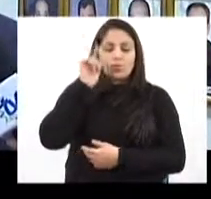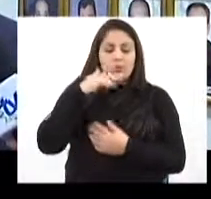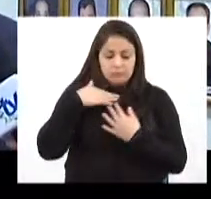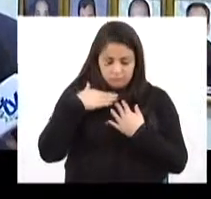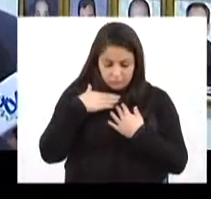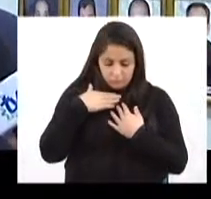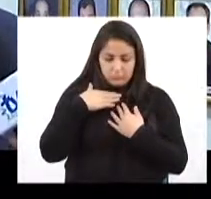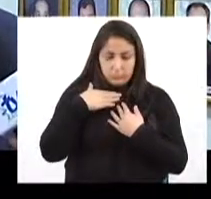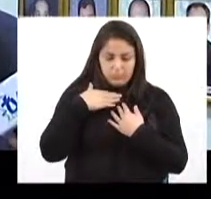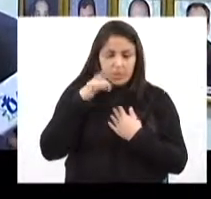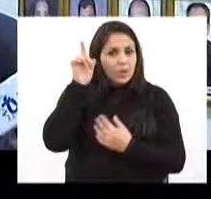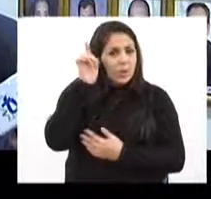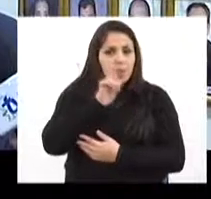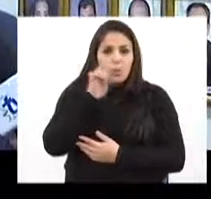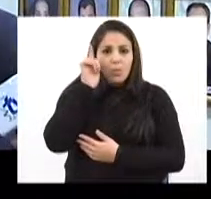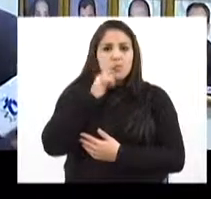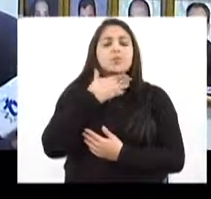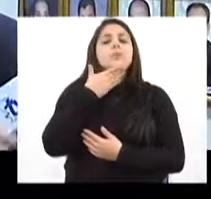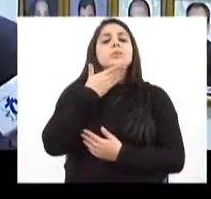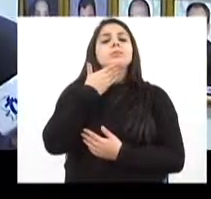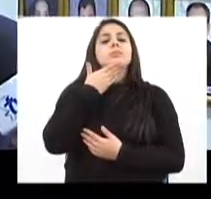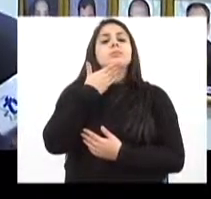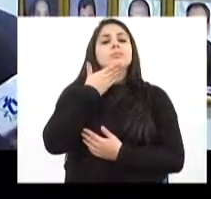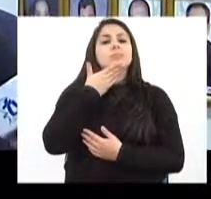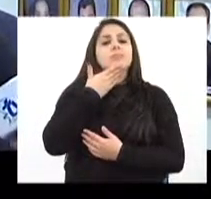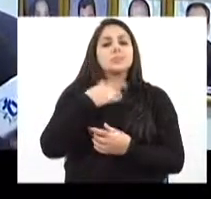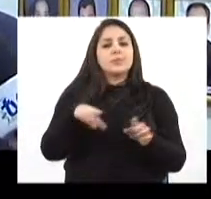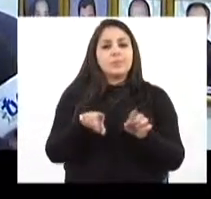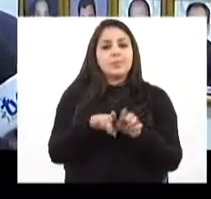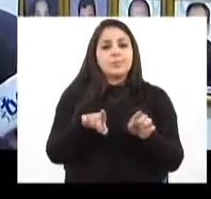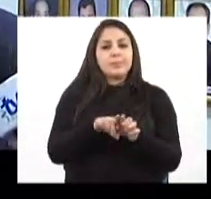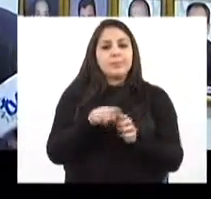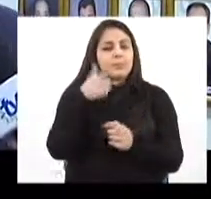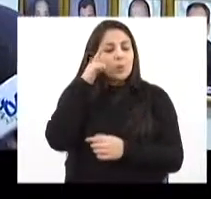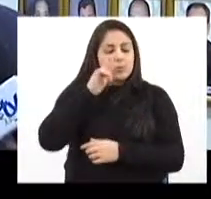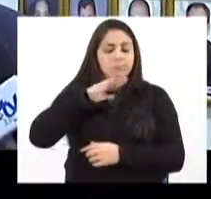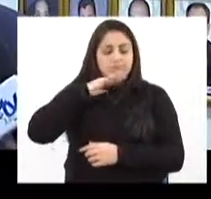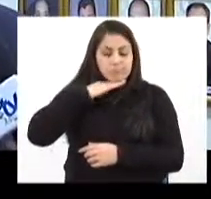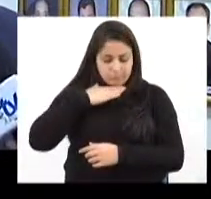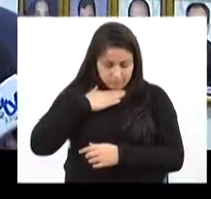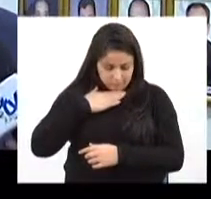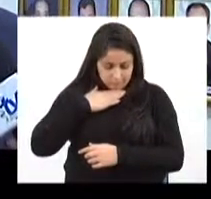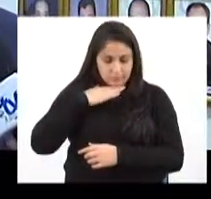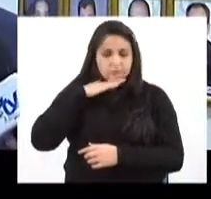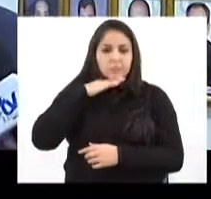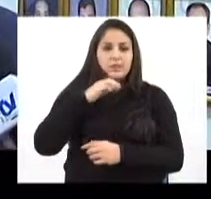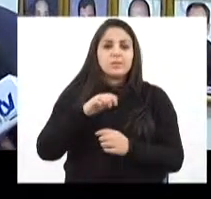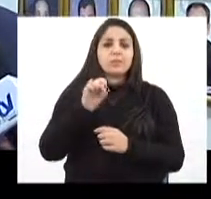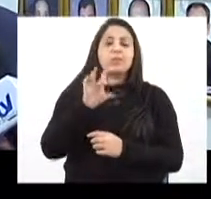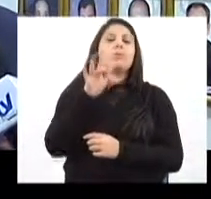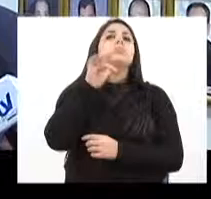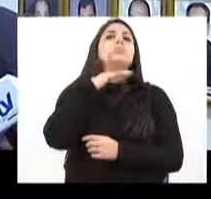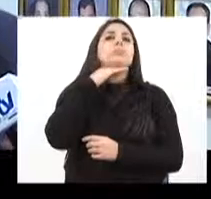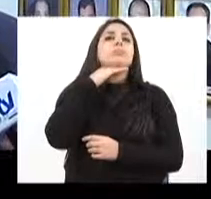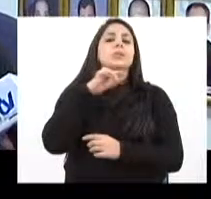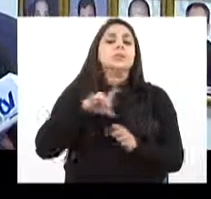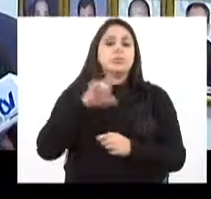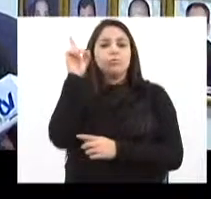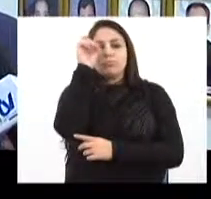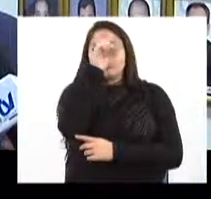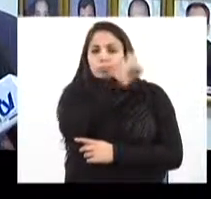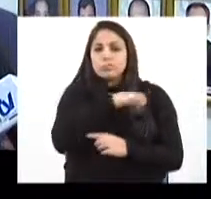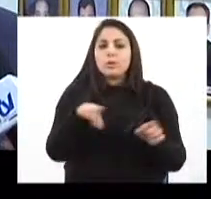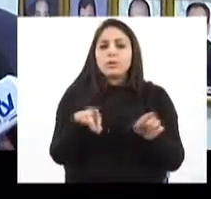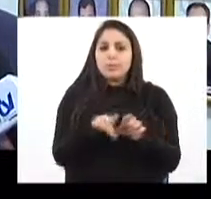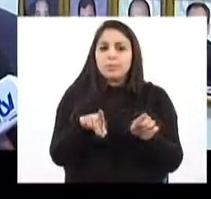pessoa fica não conseguindo trazer o queixo no sentido do externo, do peito. ela fica com a cabeça